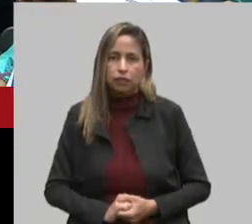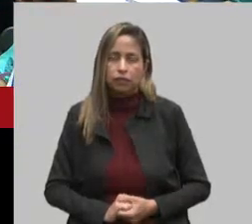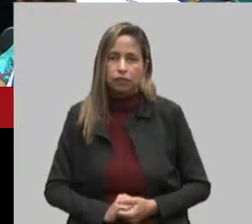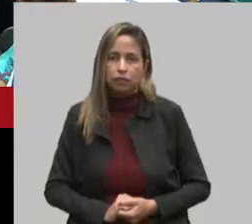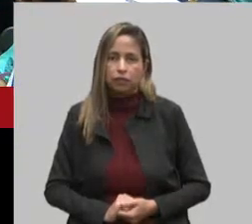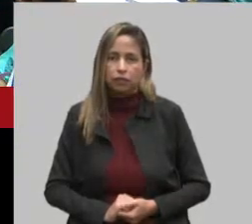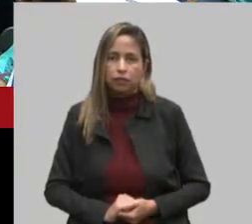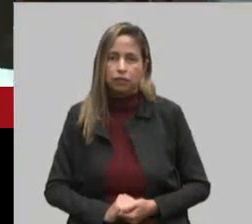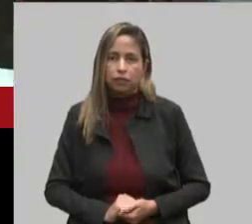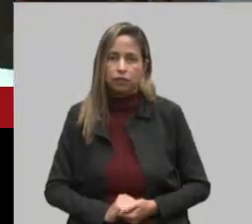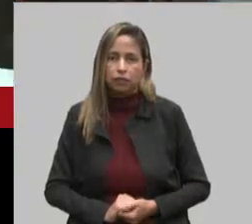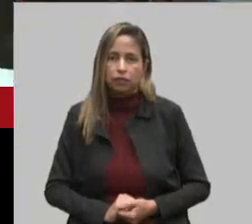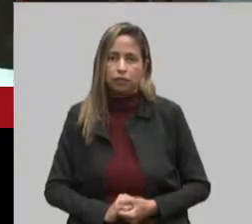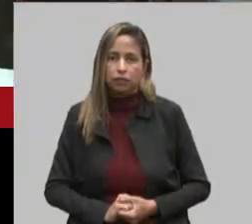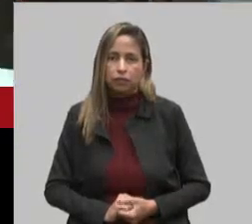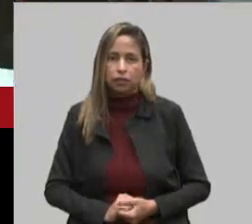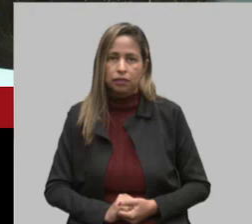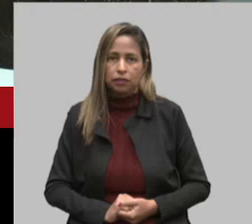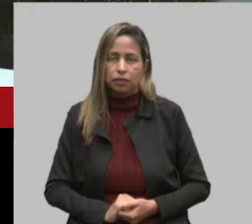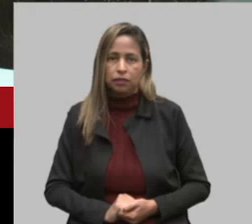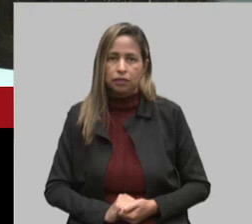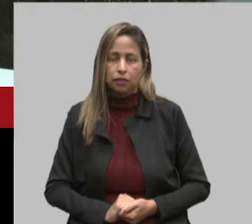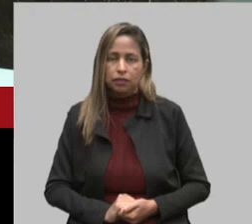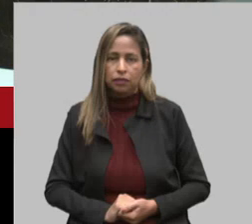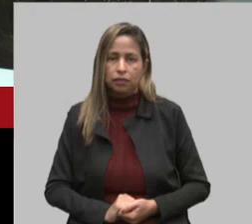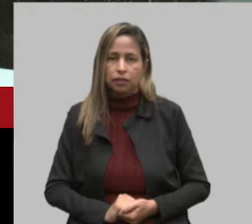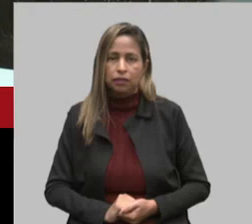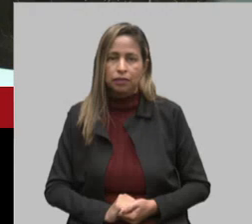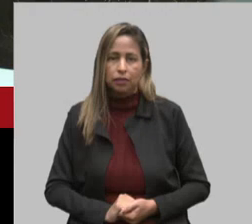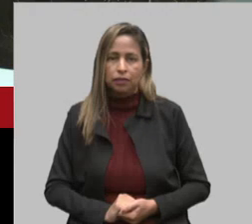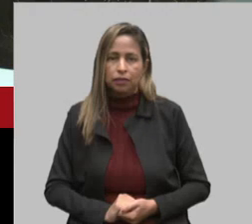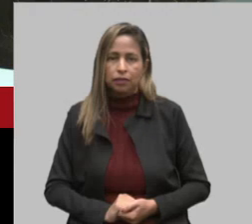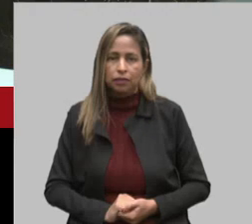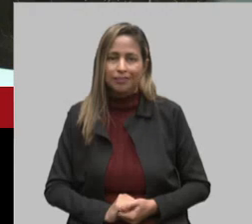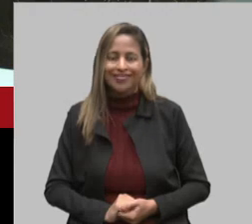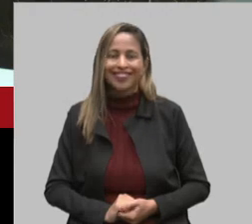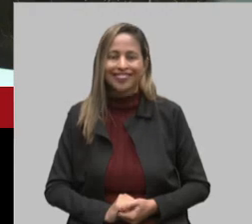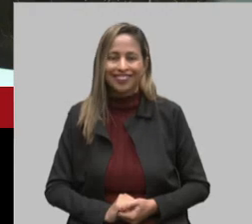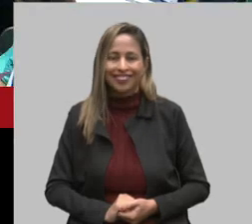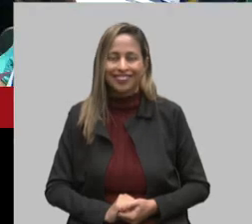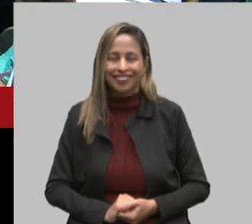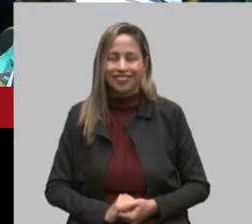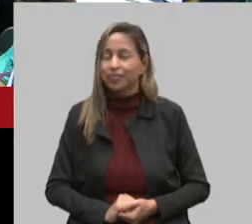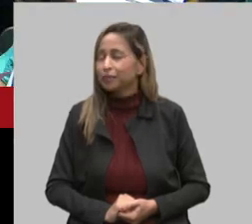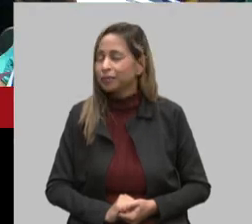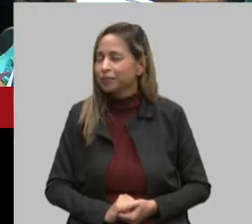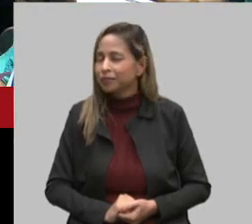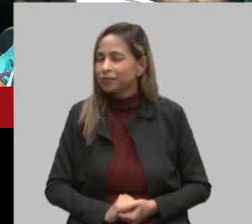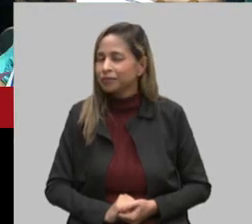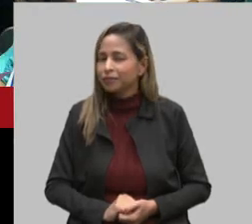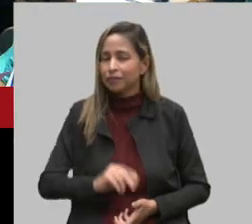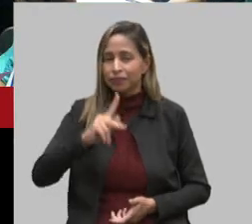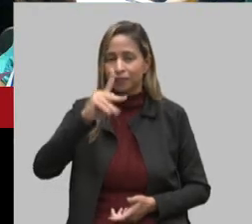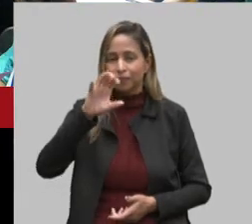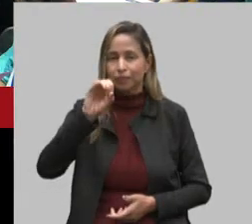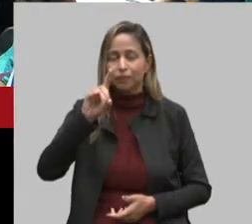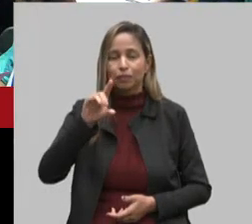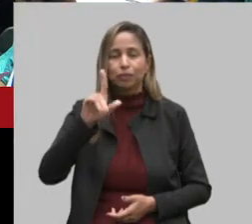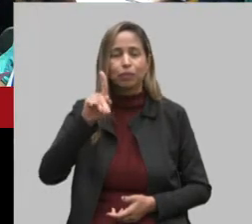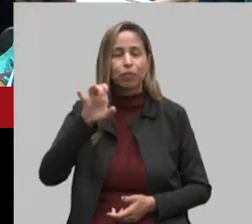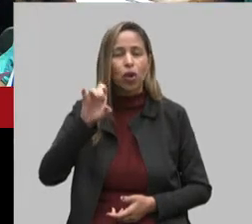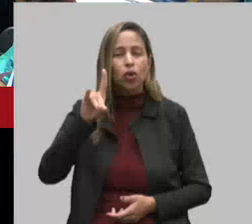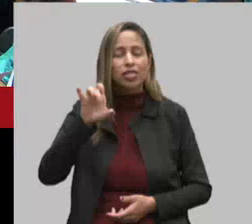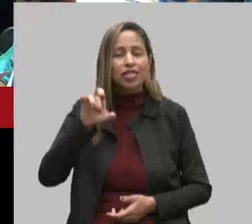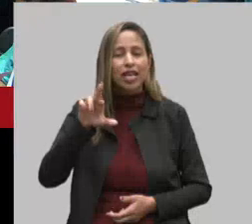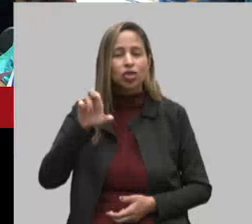Dire eu t desistindo eu t des Eh meu nome é João Henrique sou do Polo Centro Oeste e cidade de